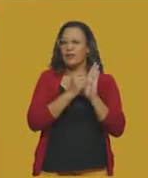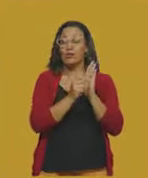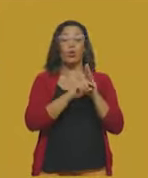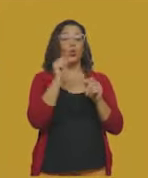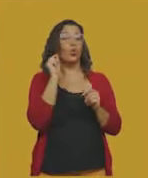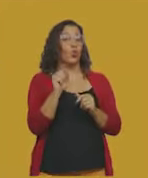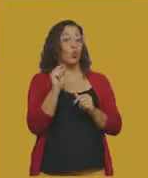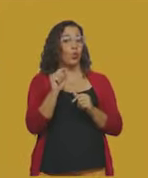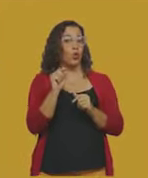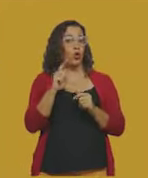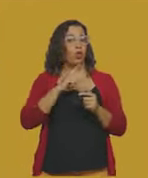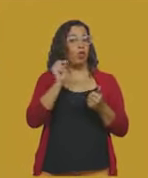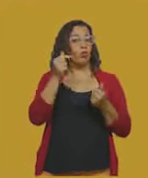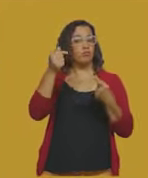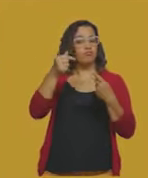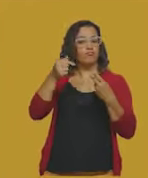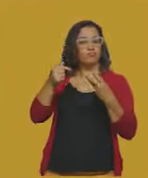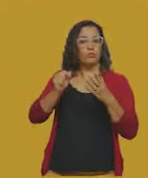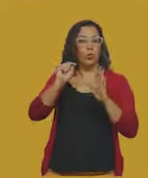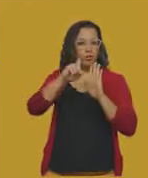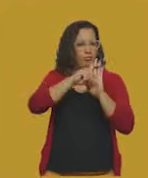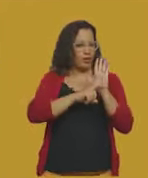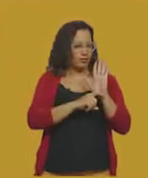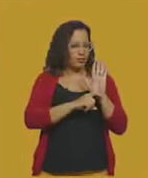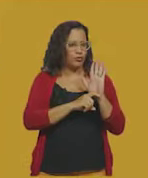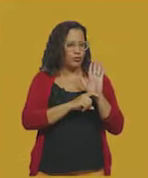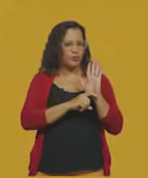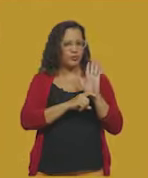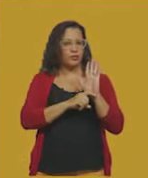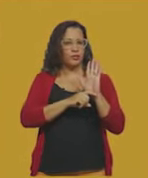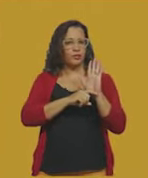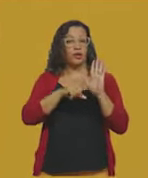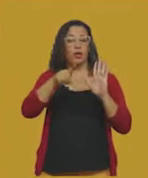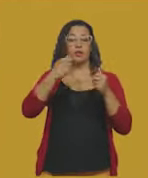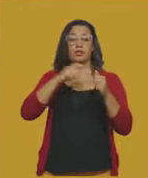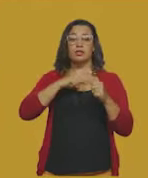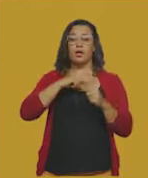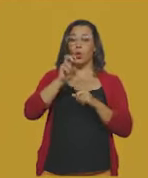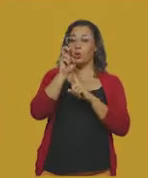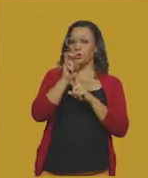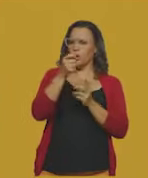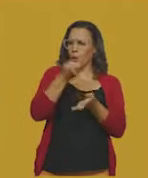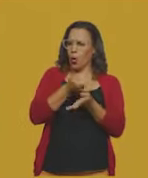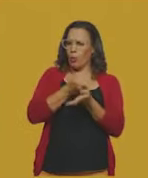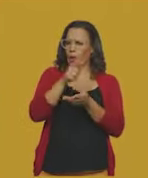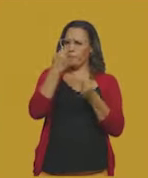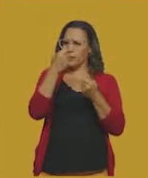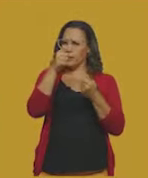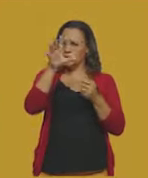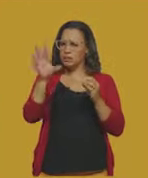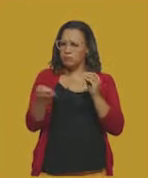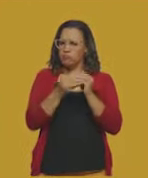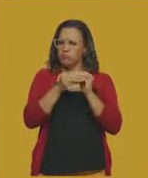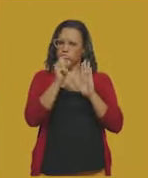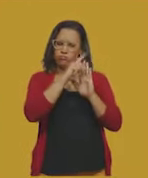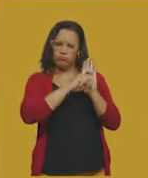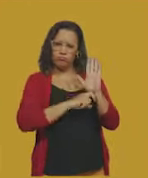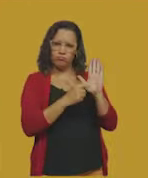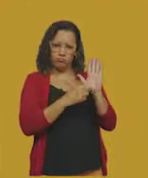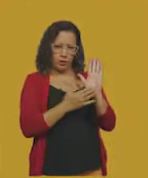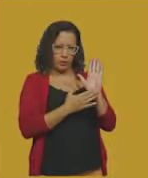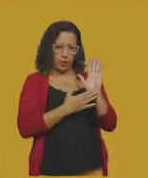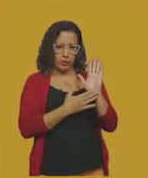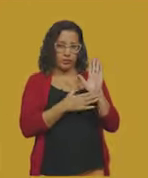em elementos explicitados textualmente. Ao todo, são 5 elementos obrigatórios em uma proposta. Veja